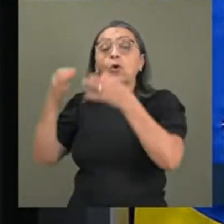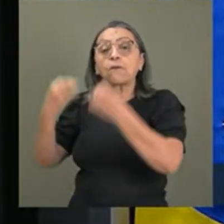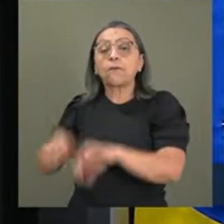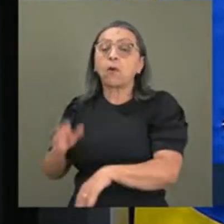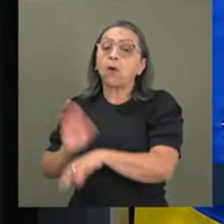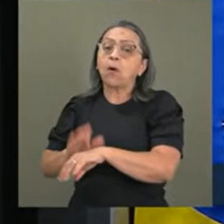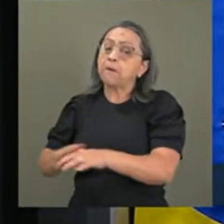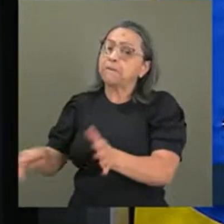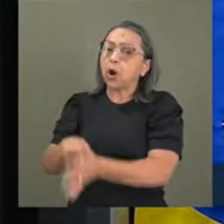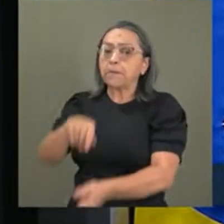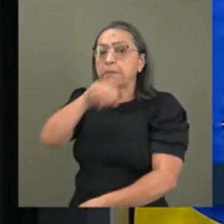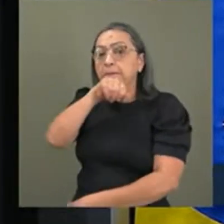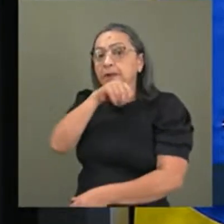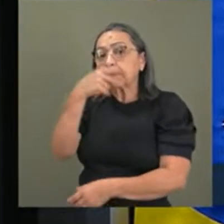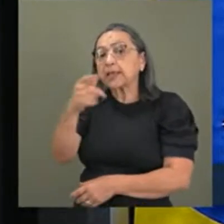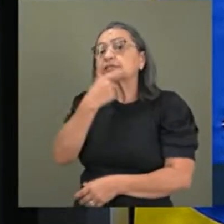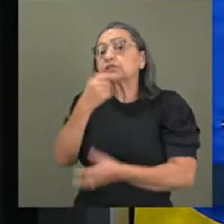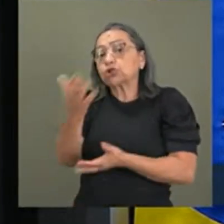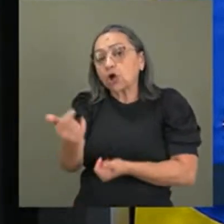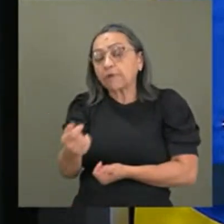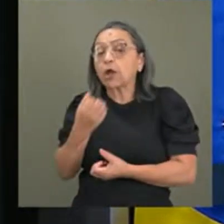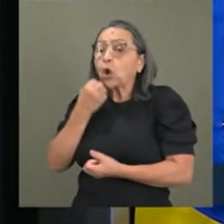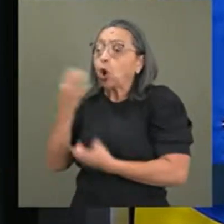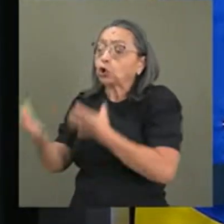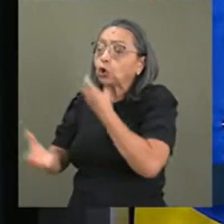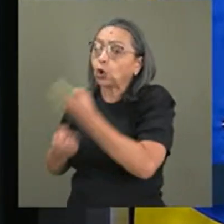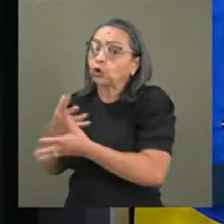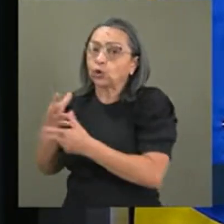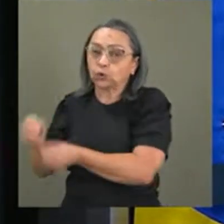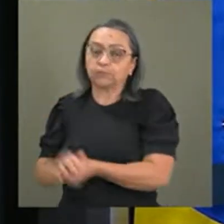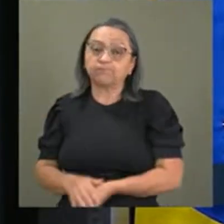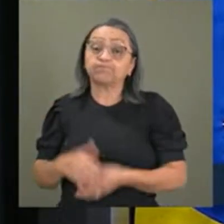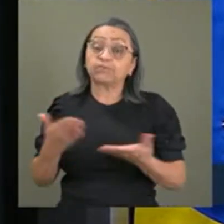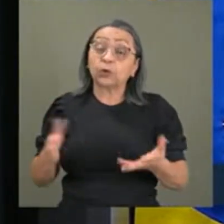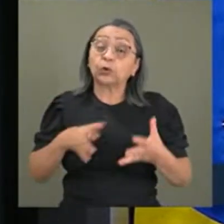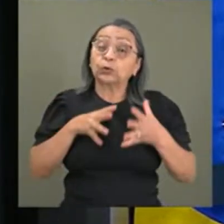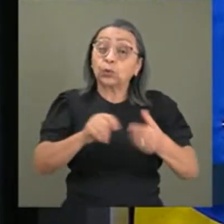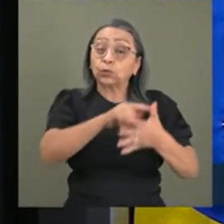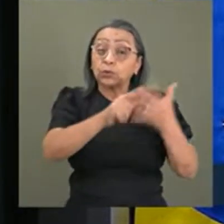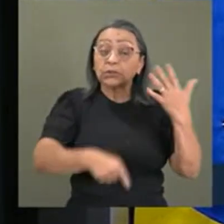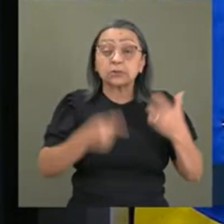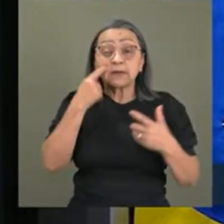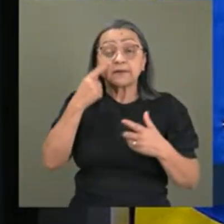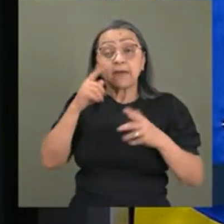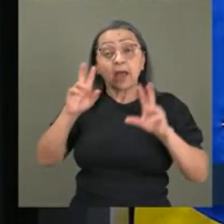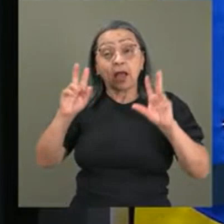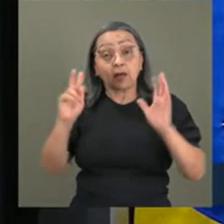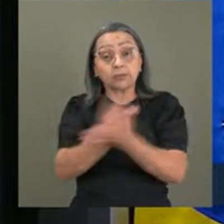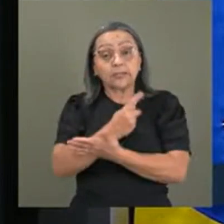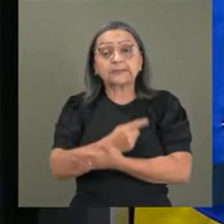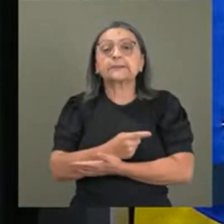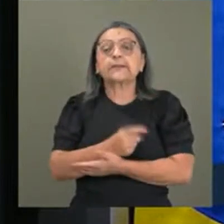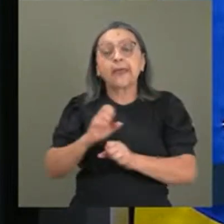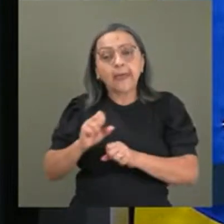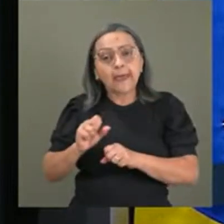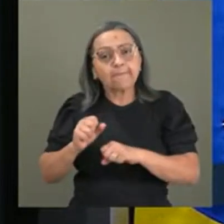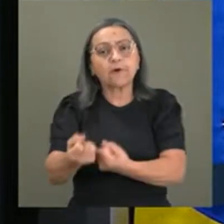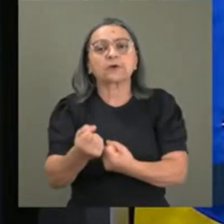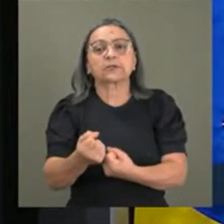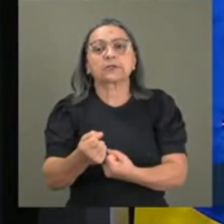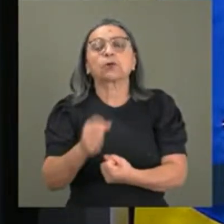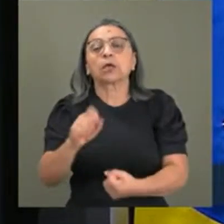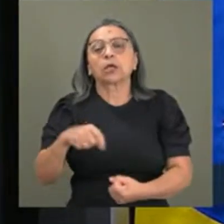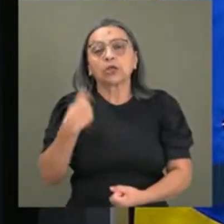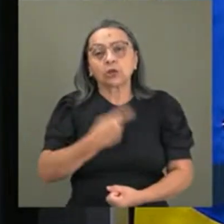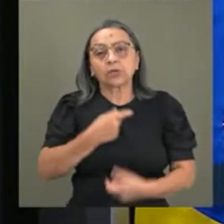sua própria mãe. Tais episódios reforçam a importância da sessão de